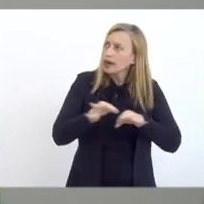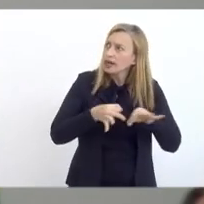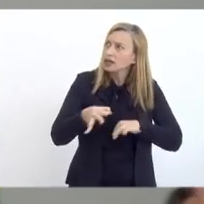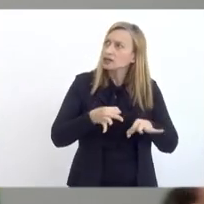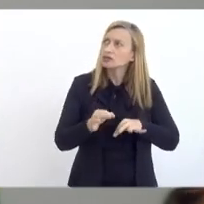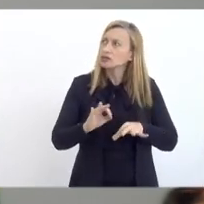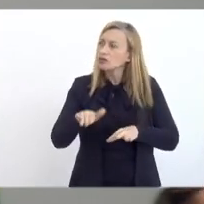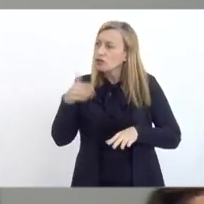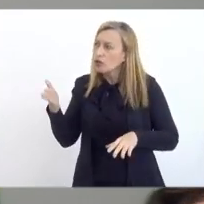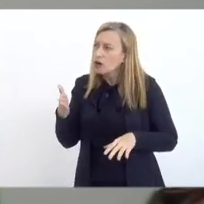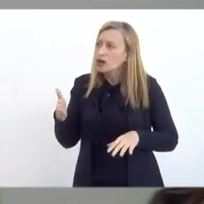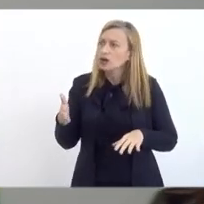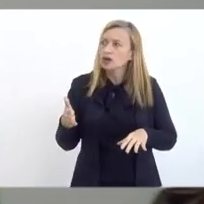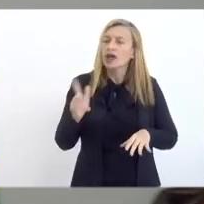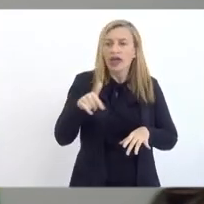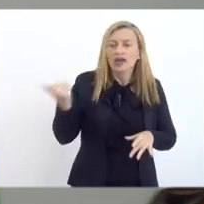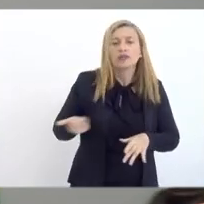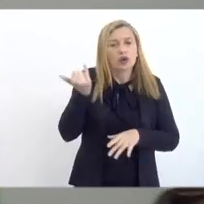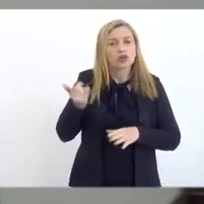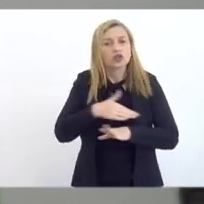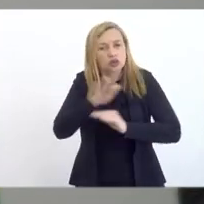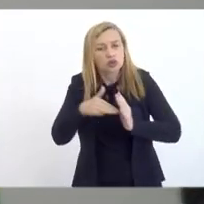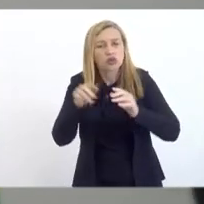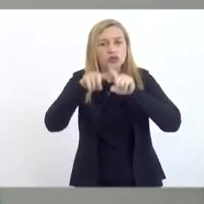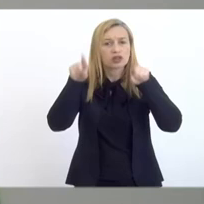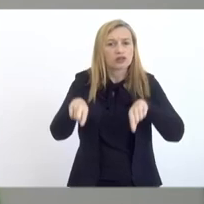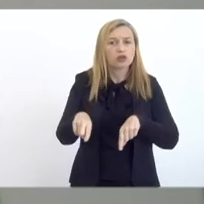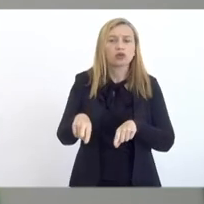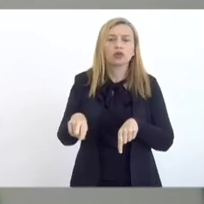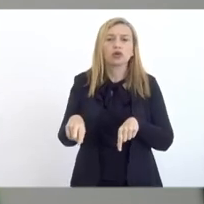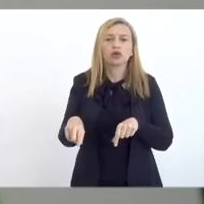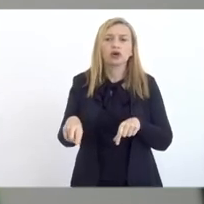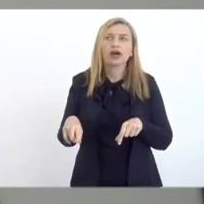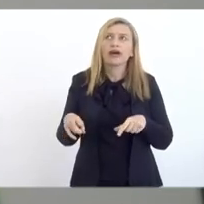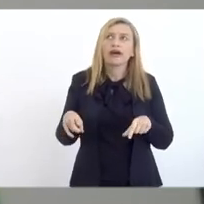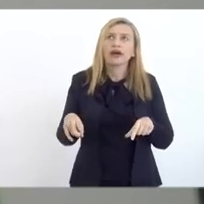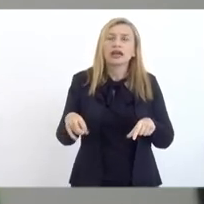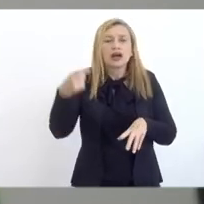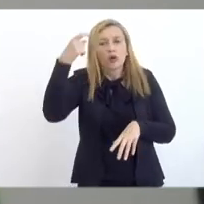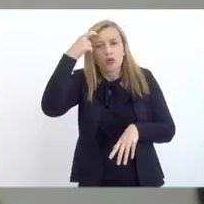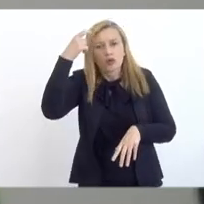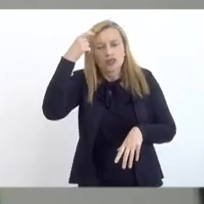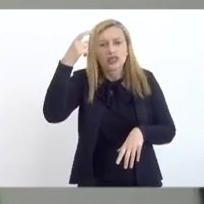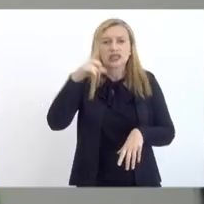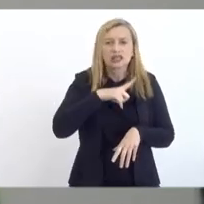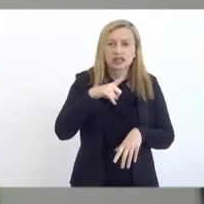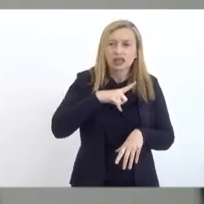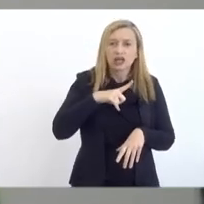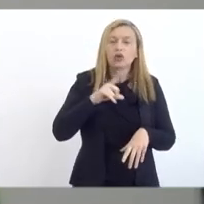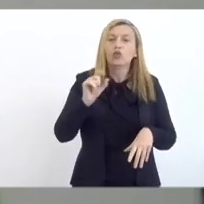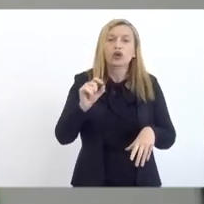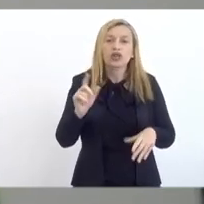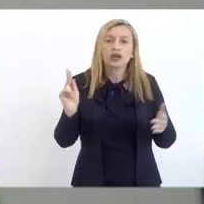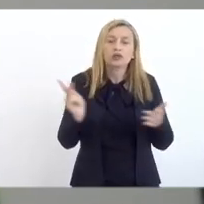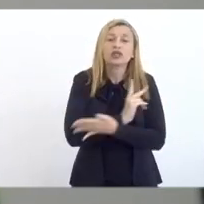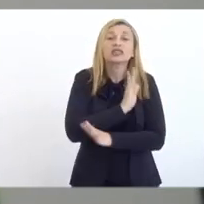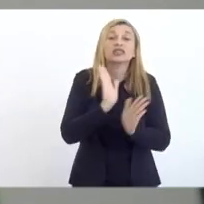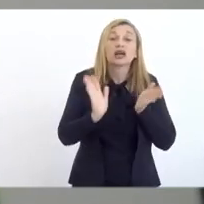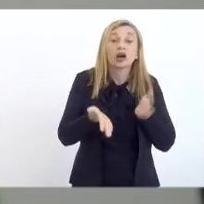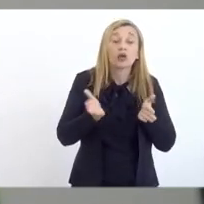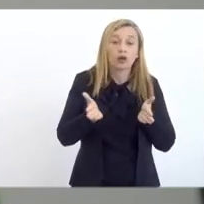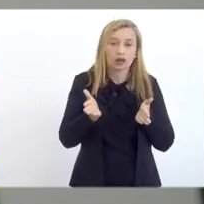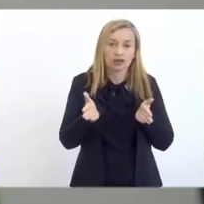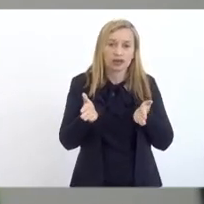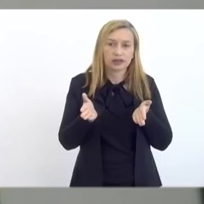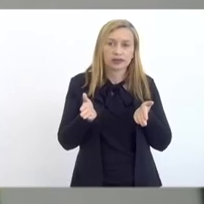fora. É muito importante todos os servidores estarem conscientes do que está agora sendo disputado, para